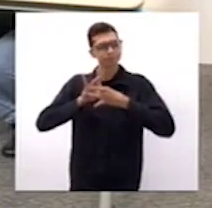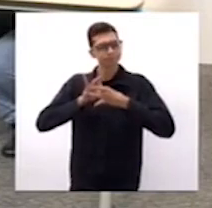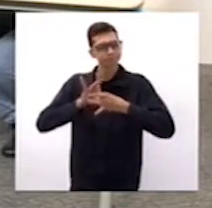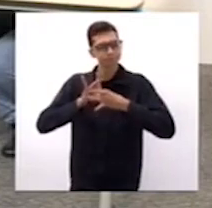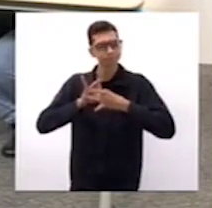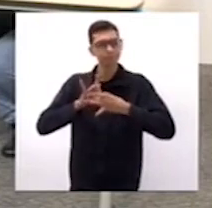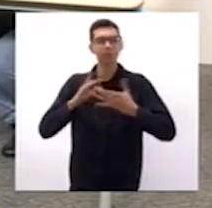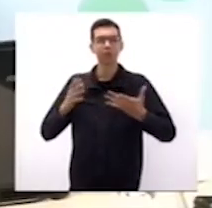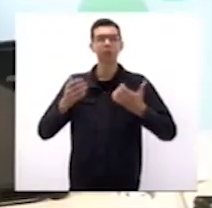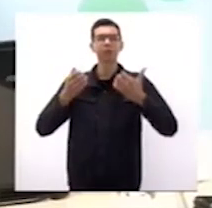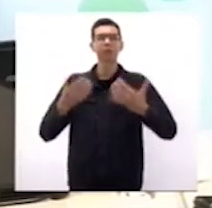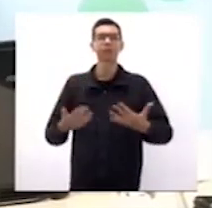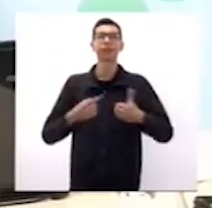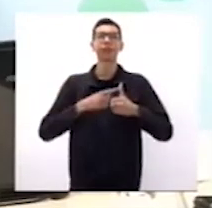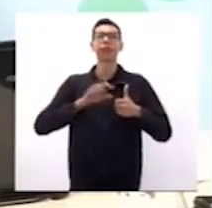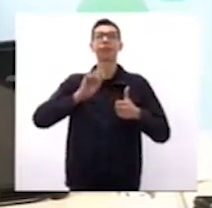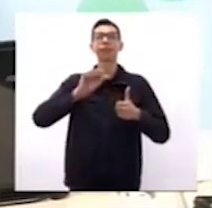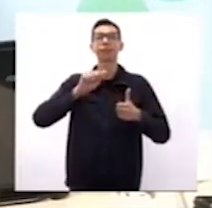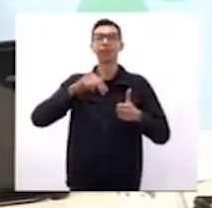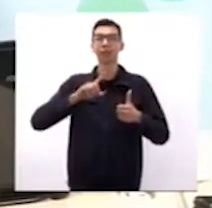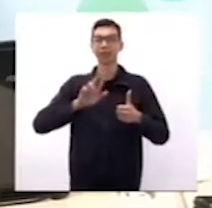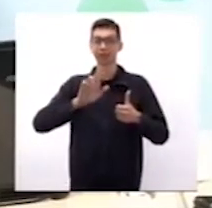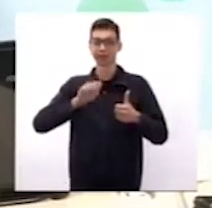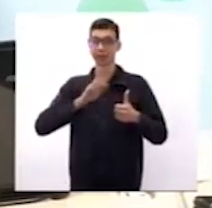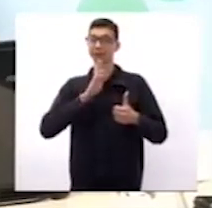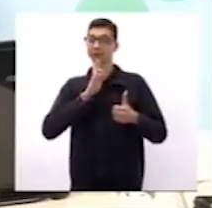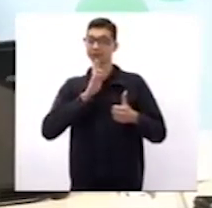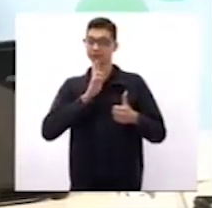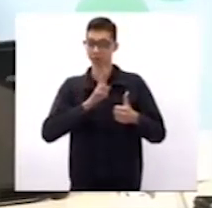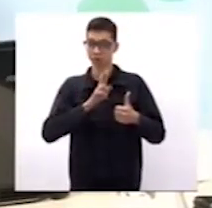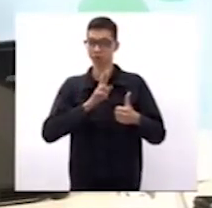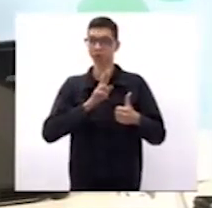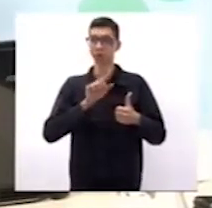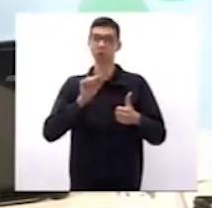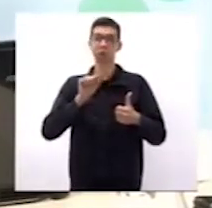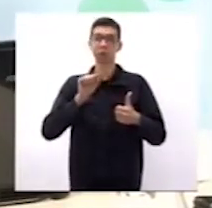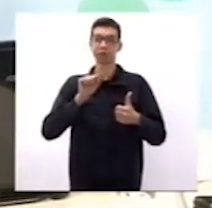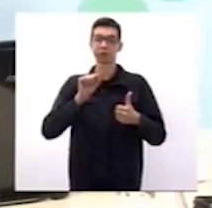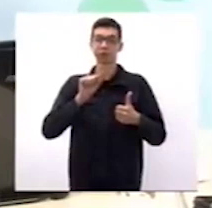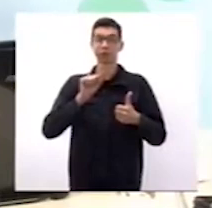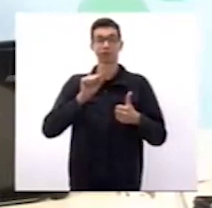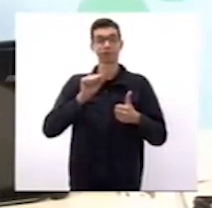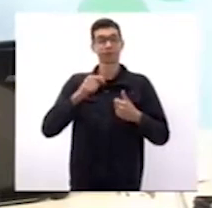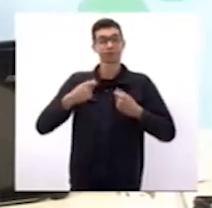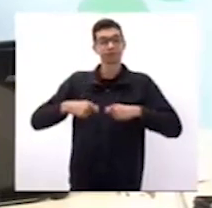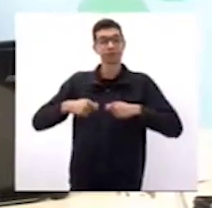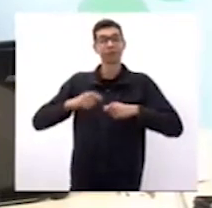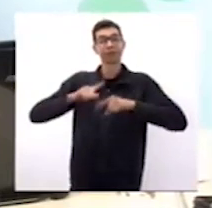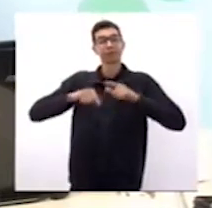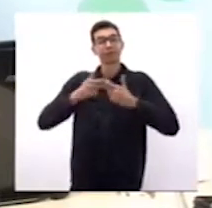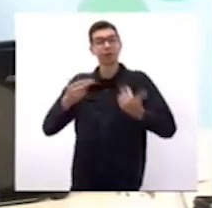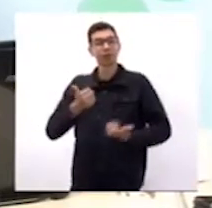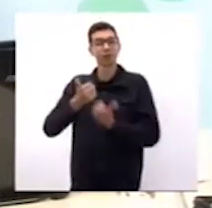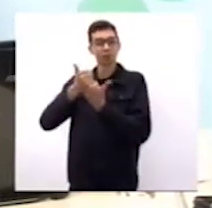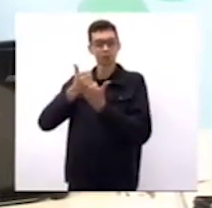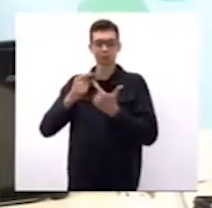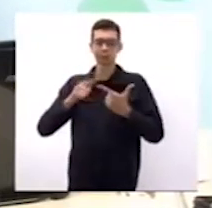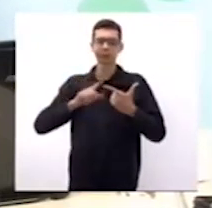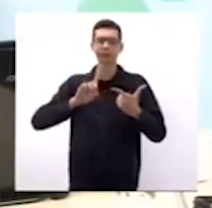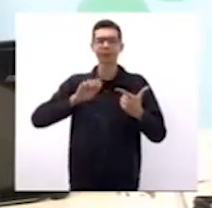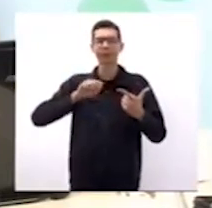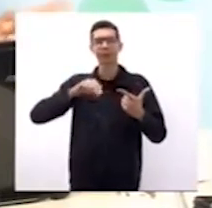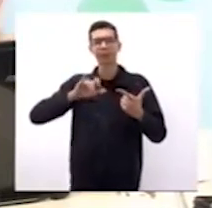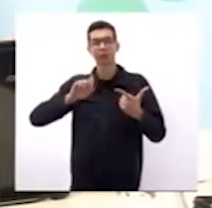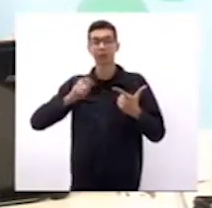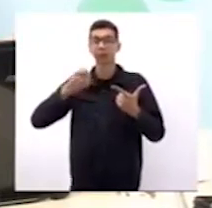destacar, Sandra coloca a resposta para a pergunta, materiais de apoio, são importantes. Danilo, conhecimento